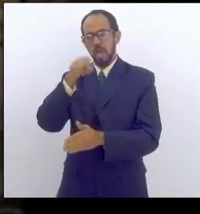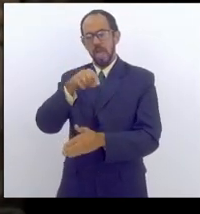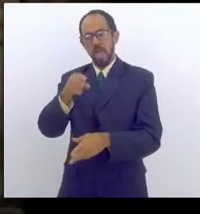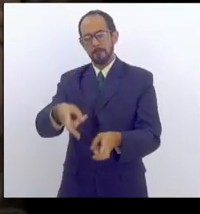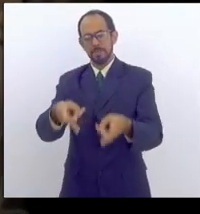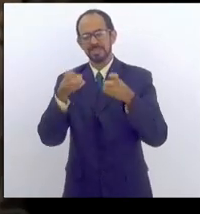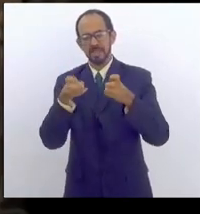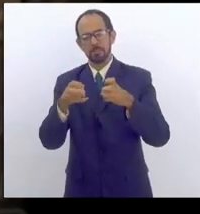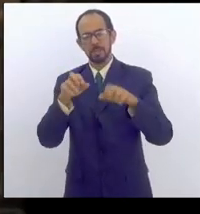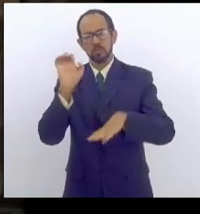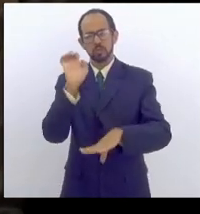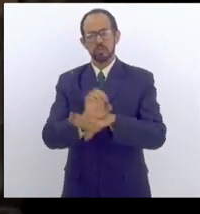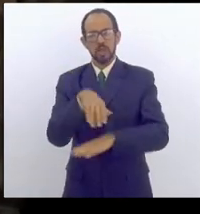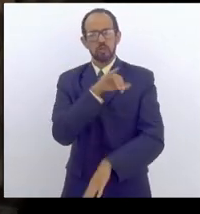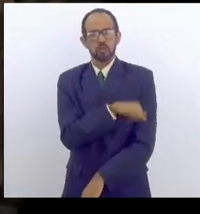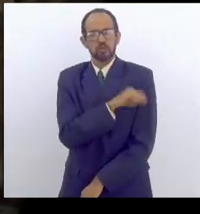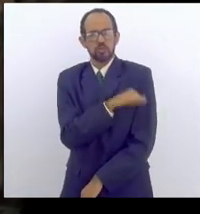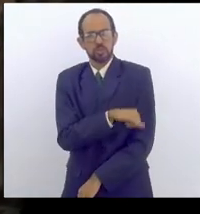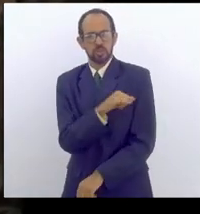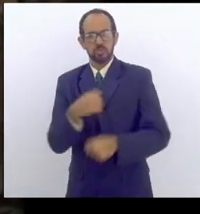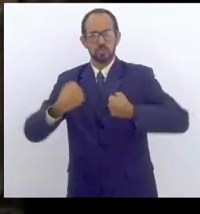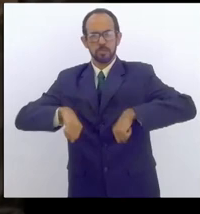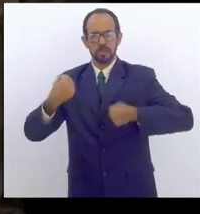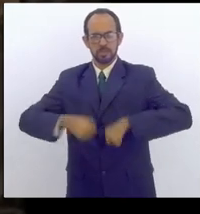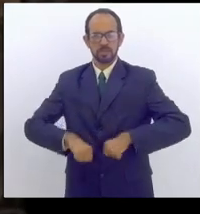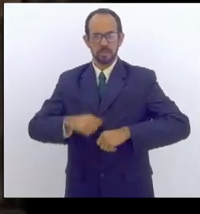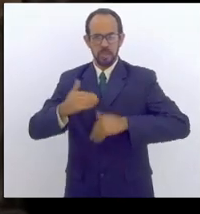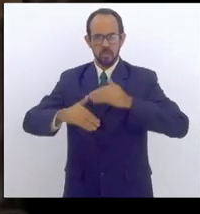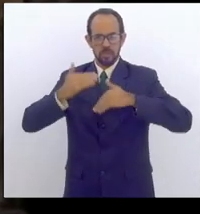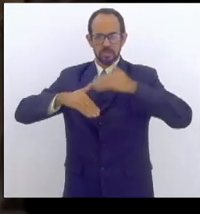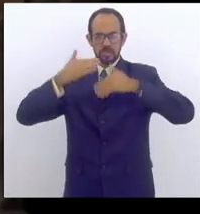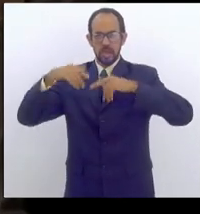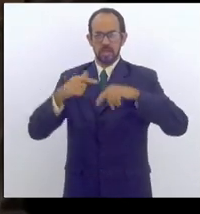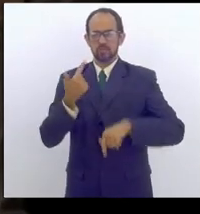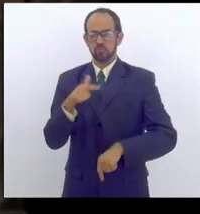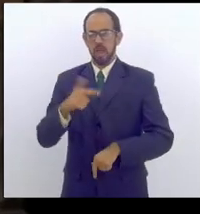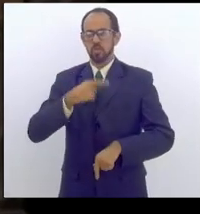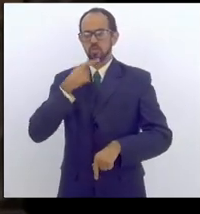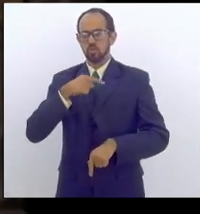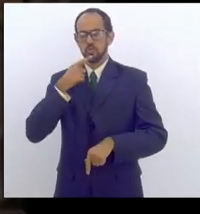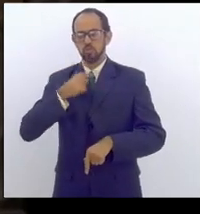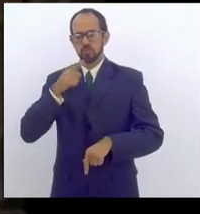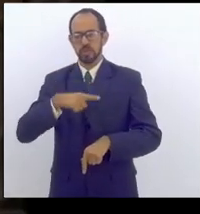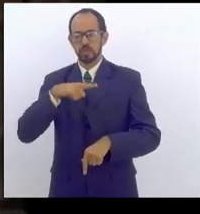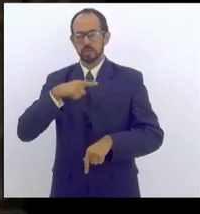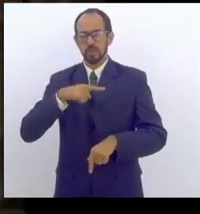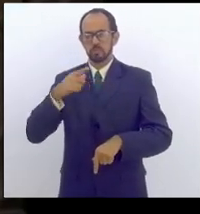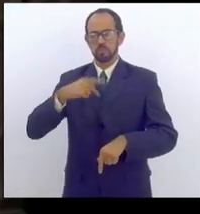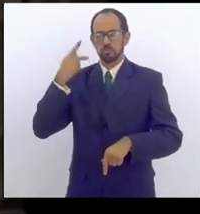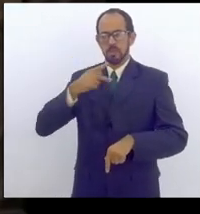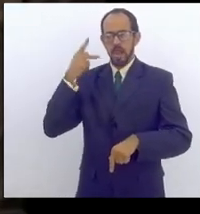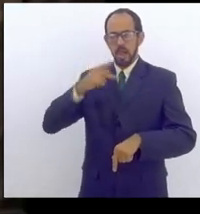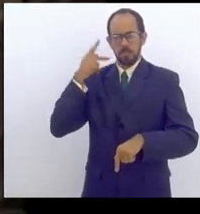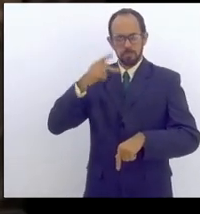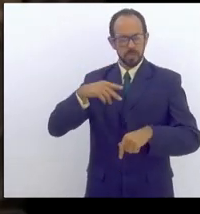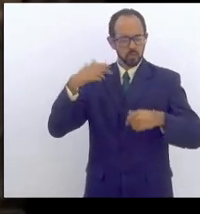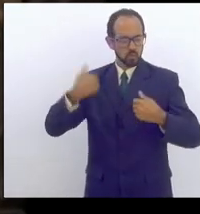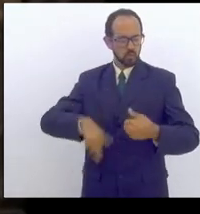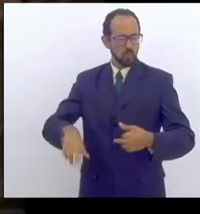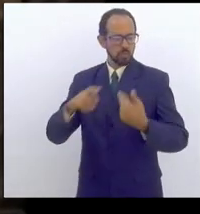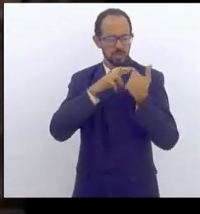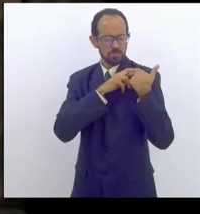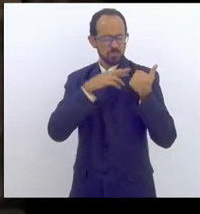gente precisa avançar e, sem dúvida nenhuma, temos no parlamento uma responsabilidade gigantesca. Então,